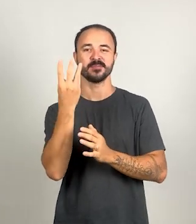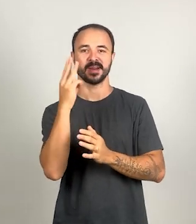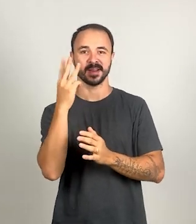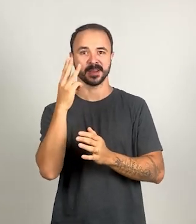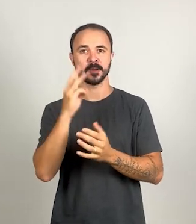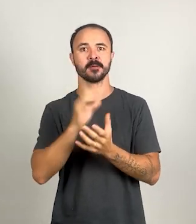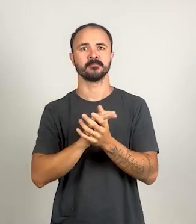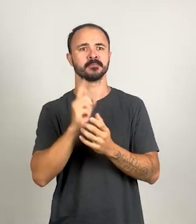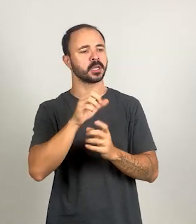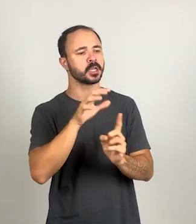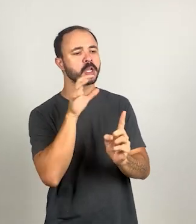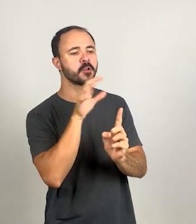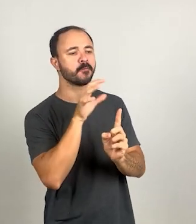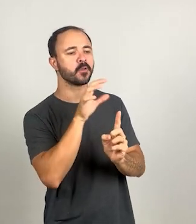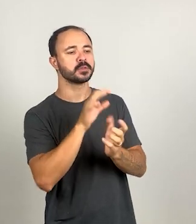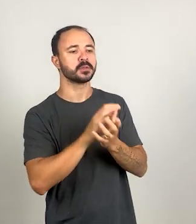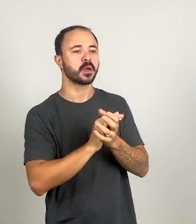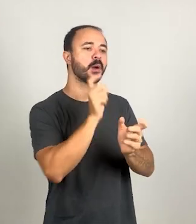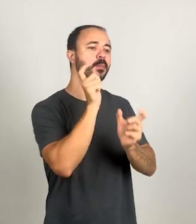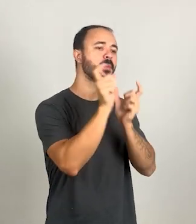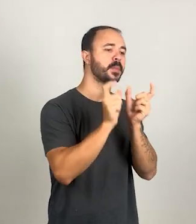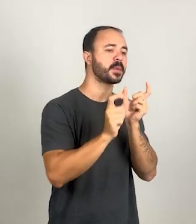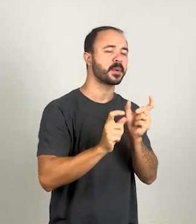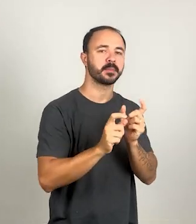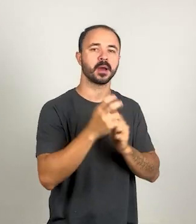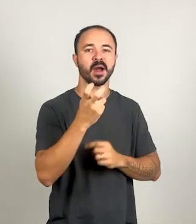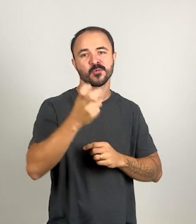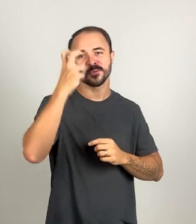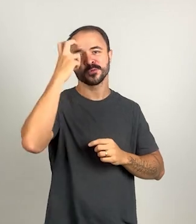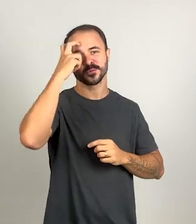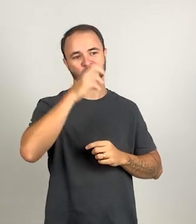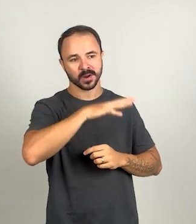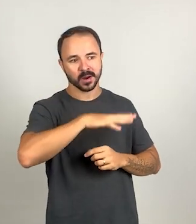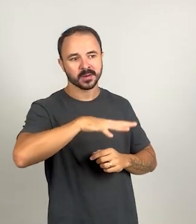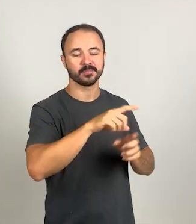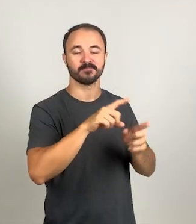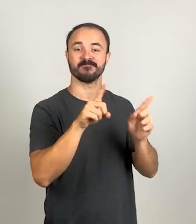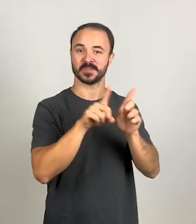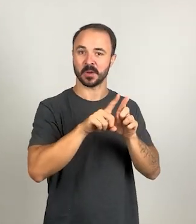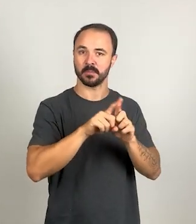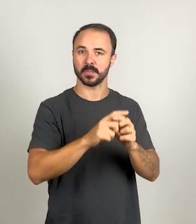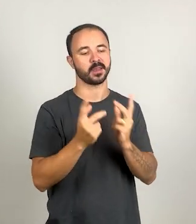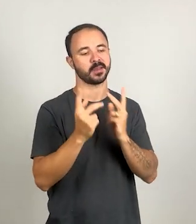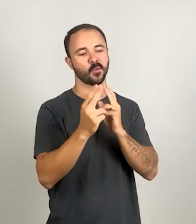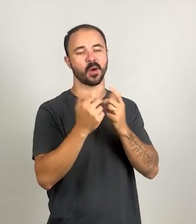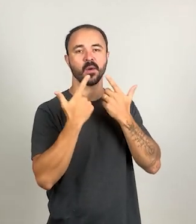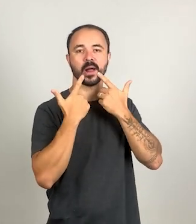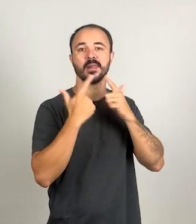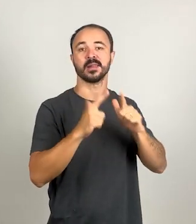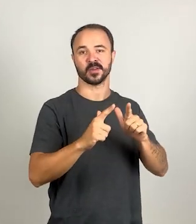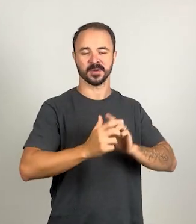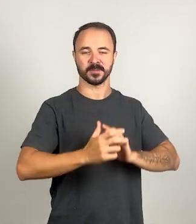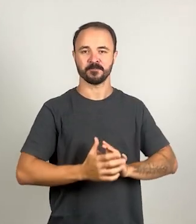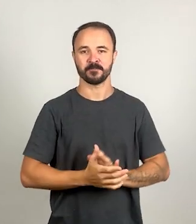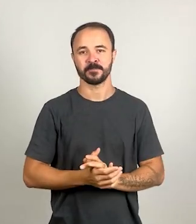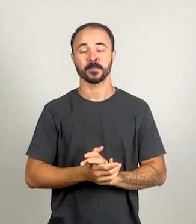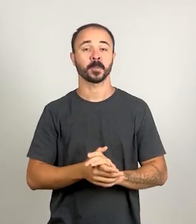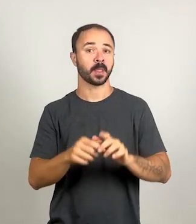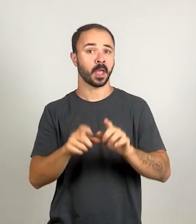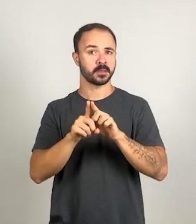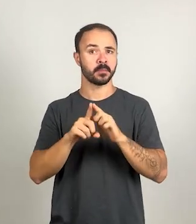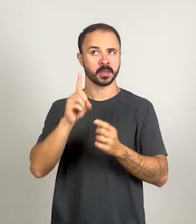significativamente para a formação da cultura local incluindo aspectos linguísticos Além disso o